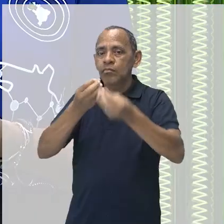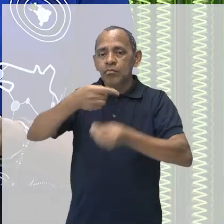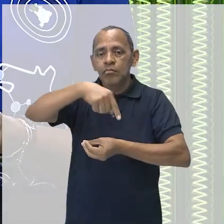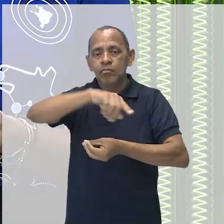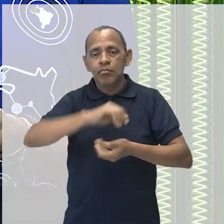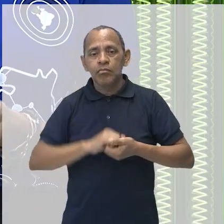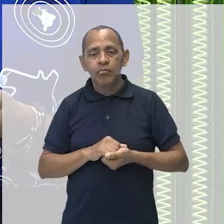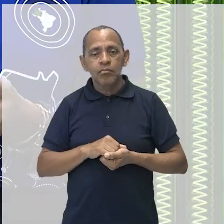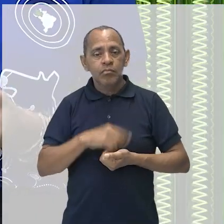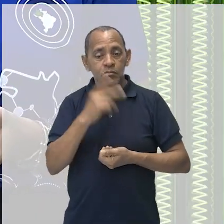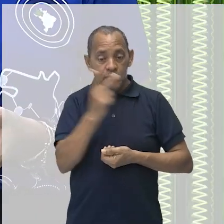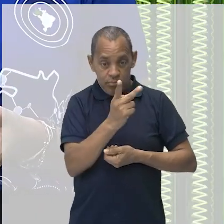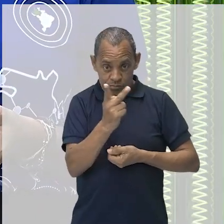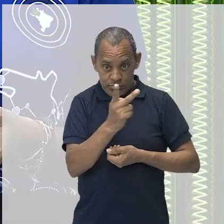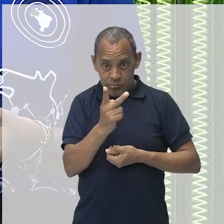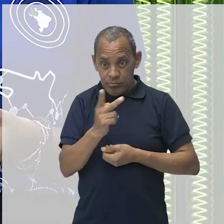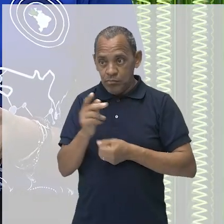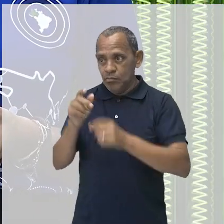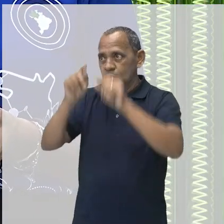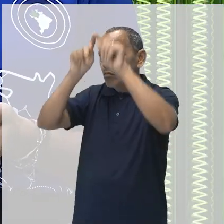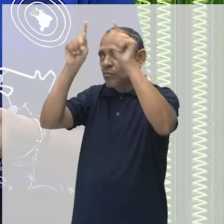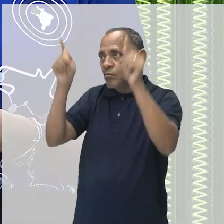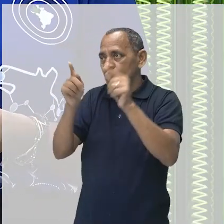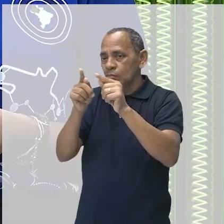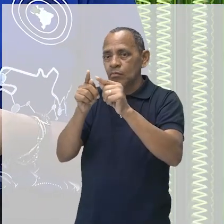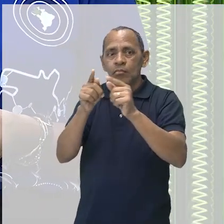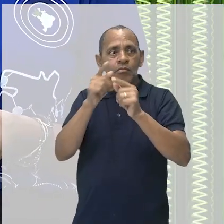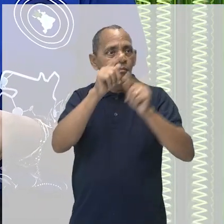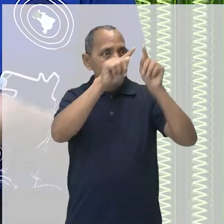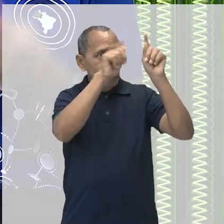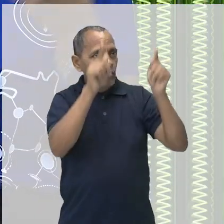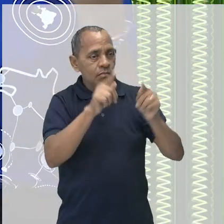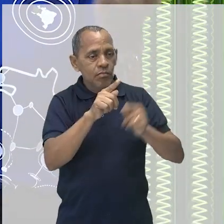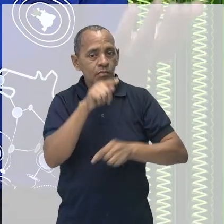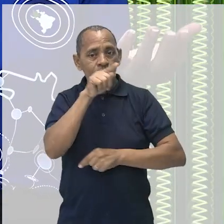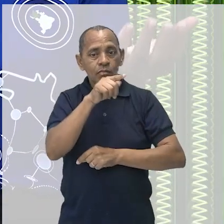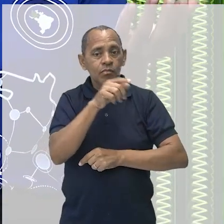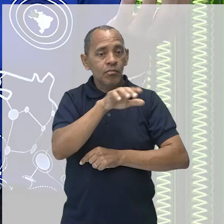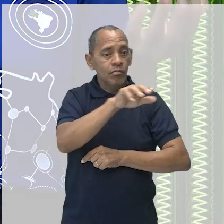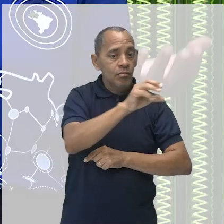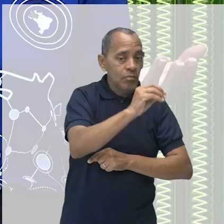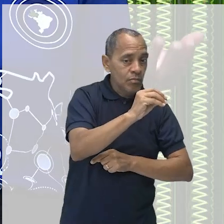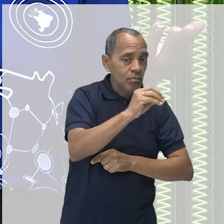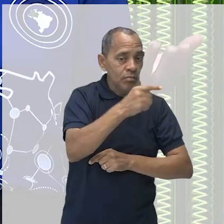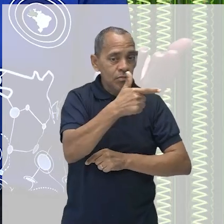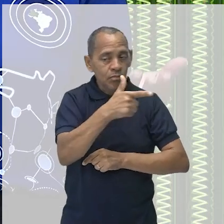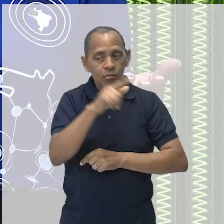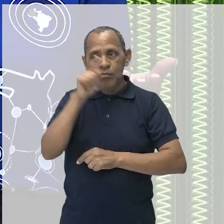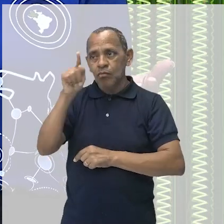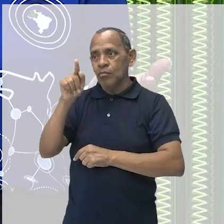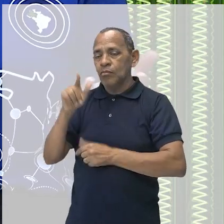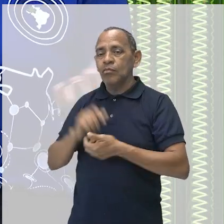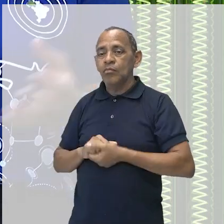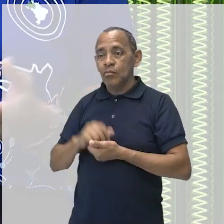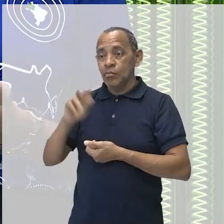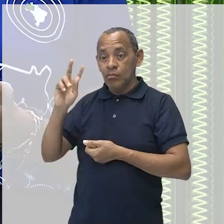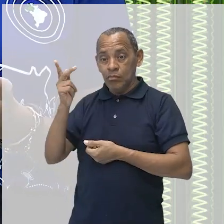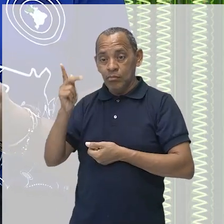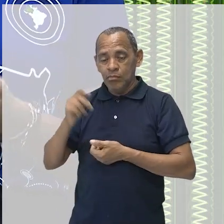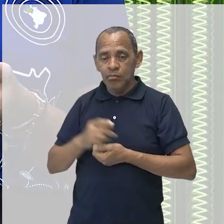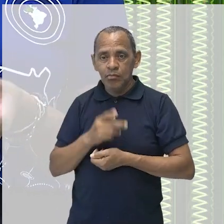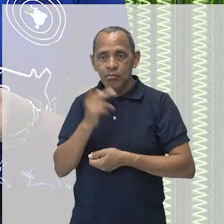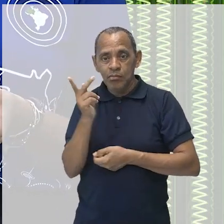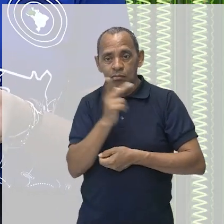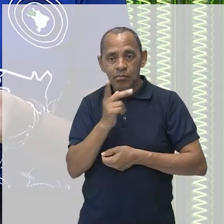Imaginem dois balões de mesmo tamanho, um cheio de oxigênio e o outro balão cheio de gás hidrogênio.